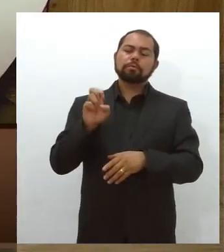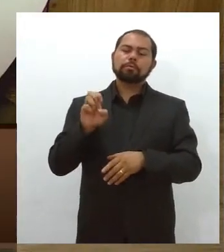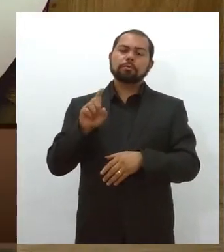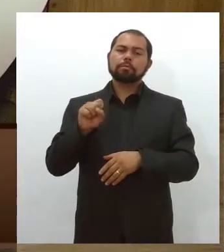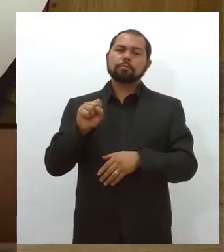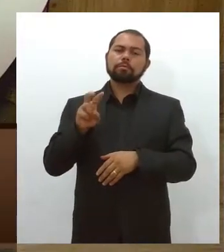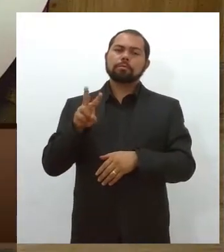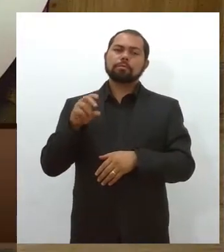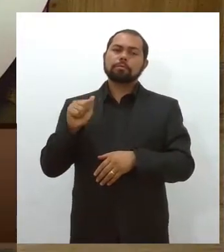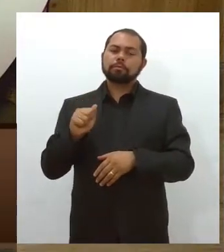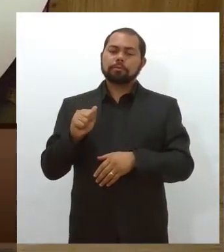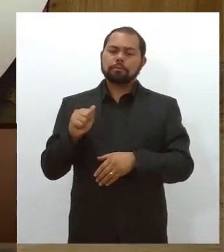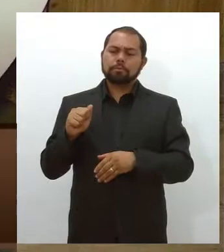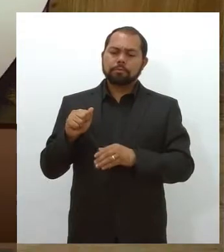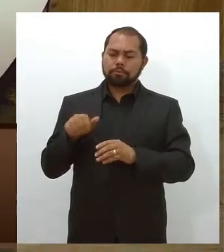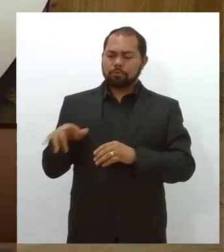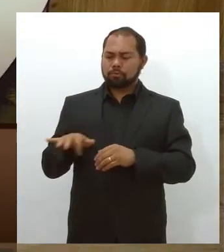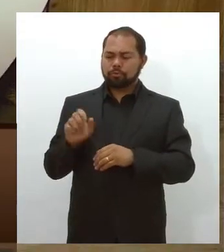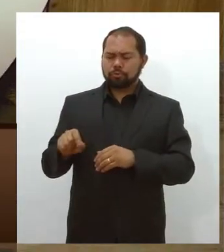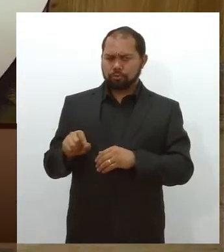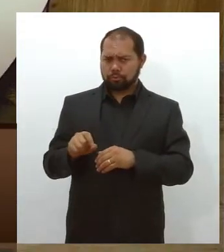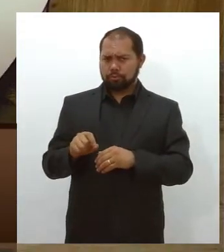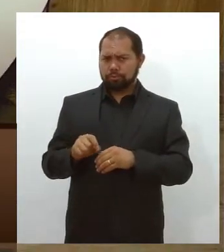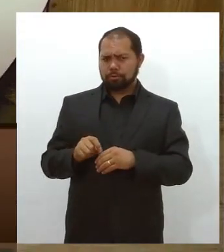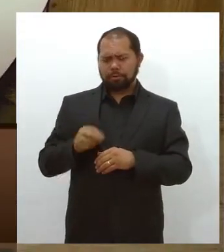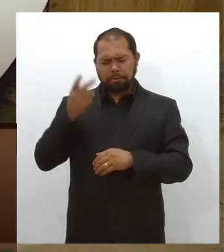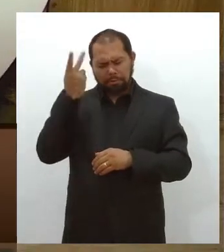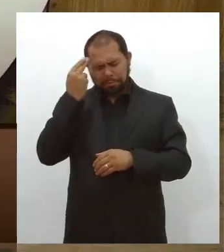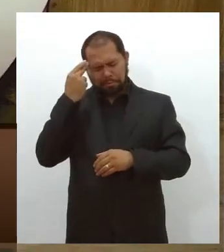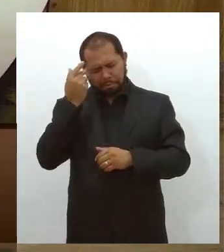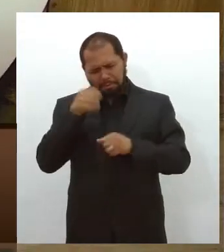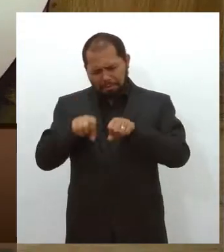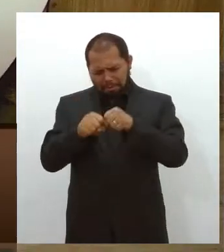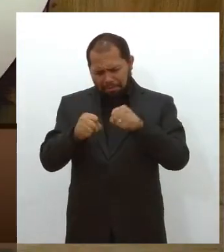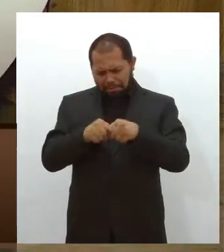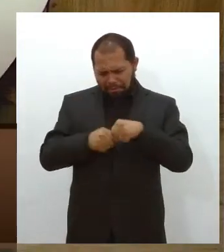urna, ter alguma pane. Existe um número reserva aí?